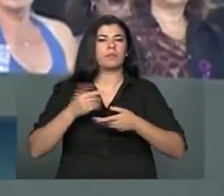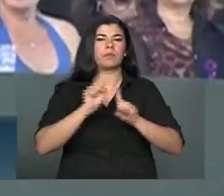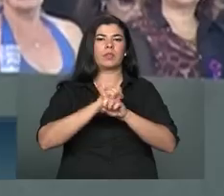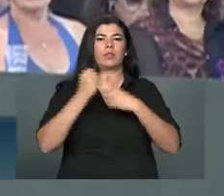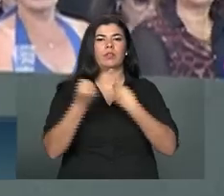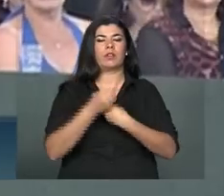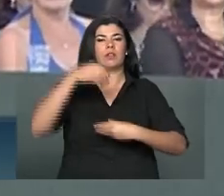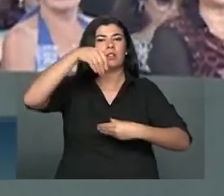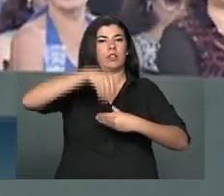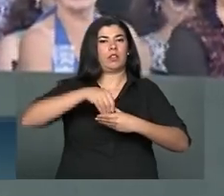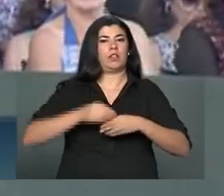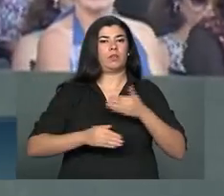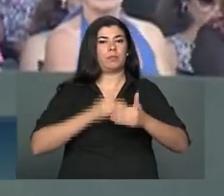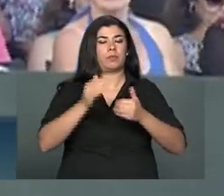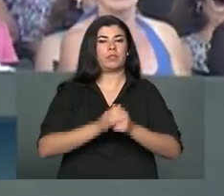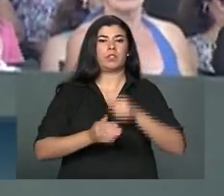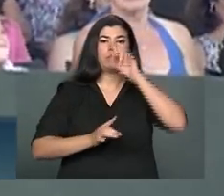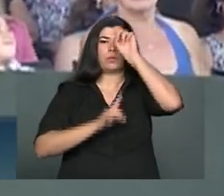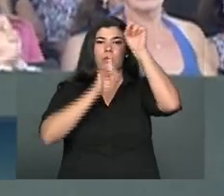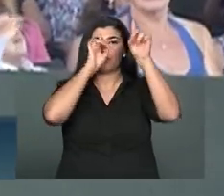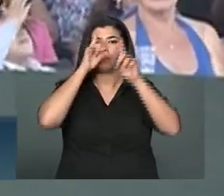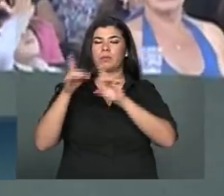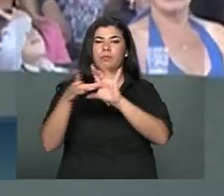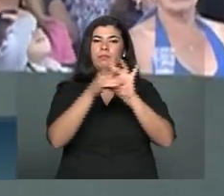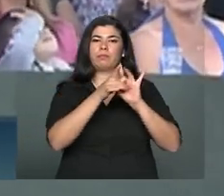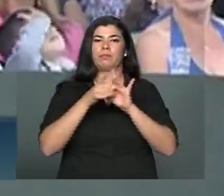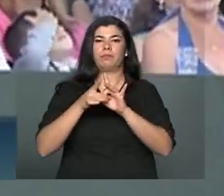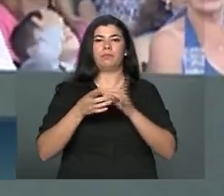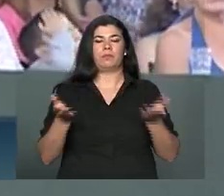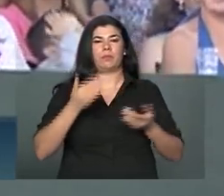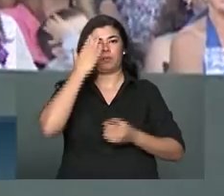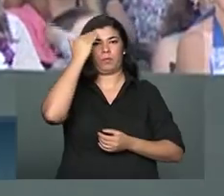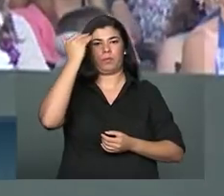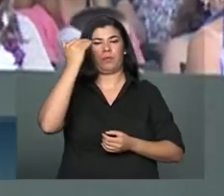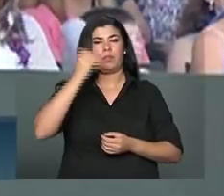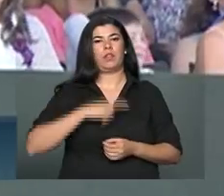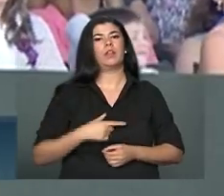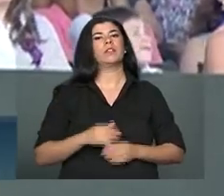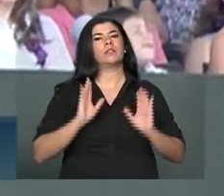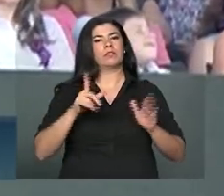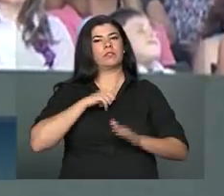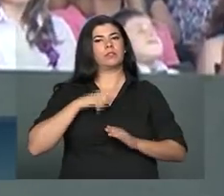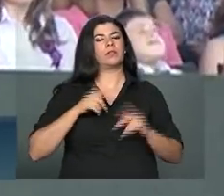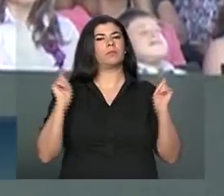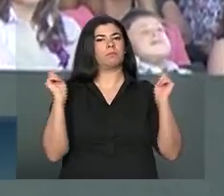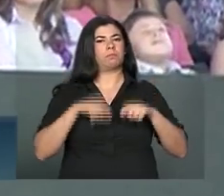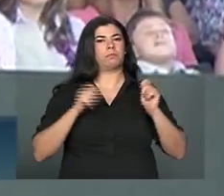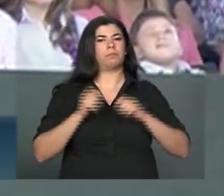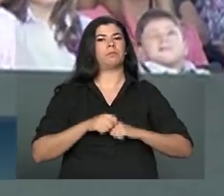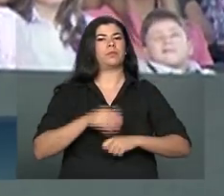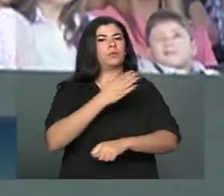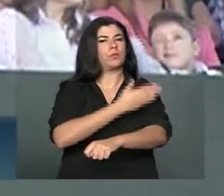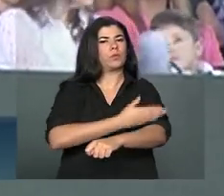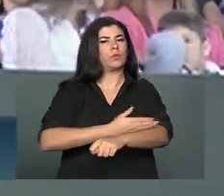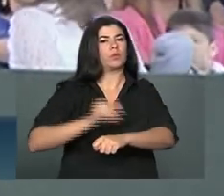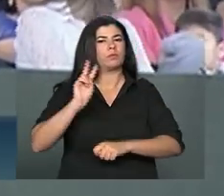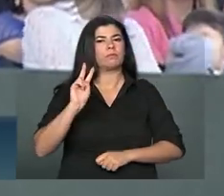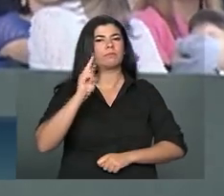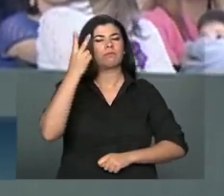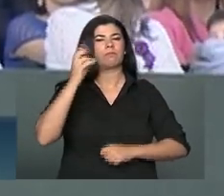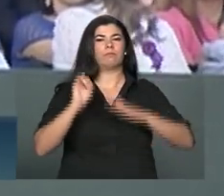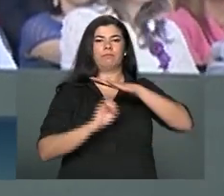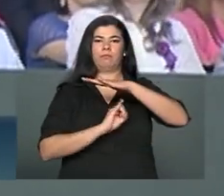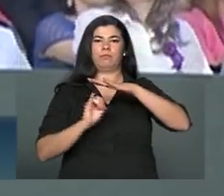nas democracias contemporâneas. Apto a manter seus valores tradicionais, é uma instituição